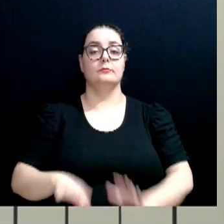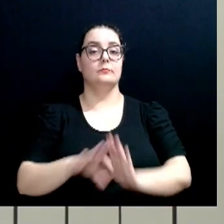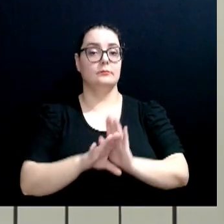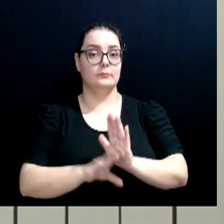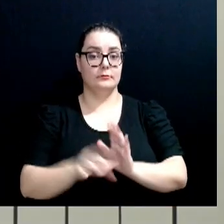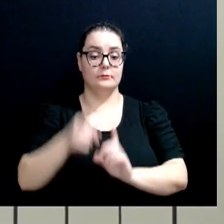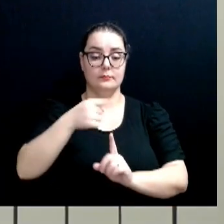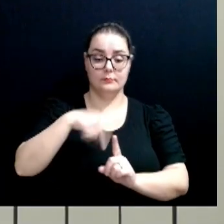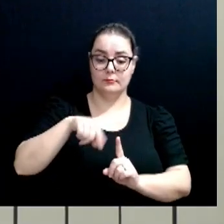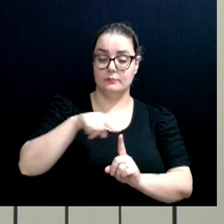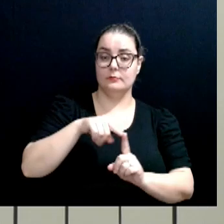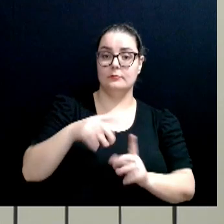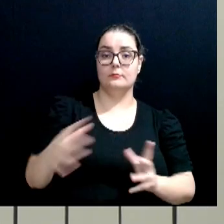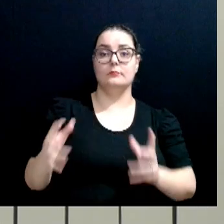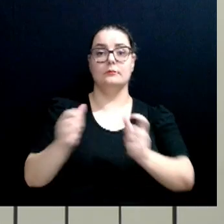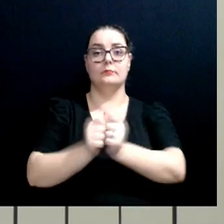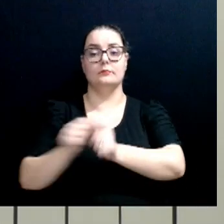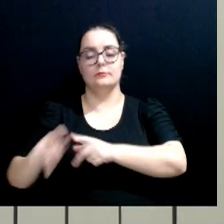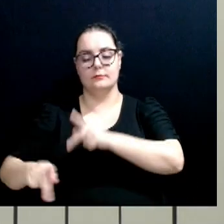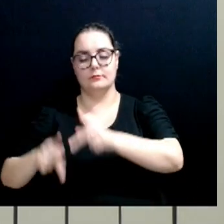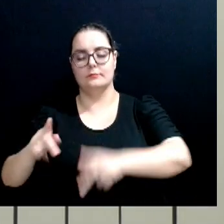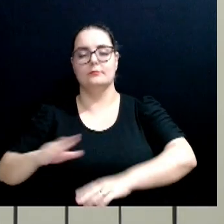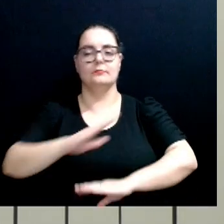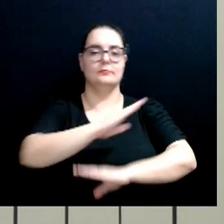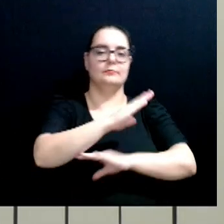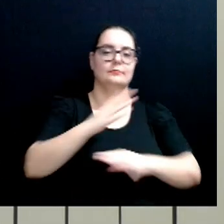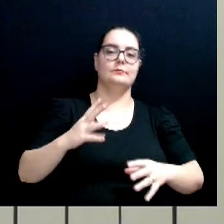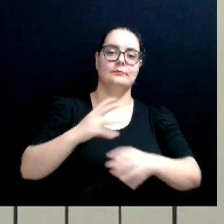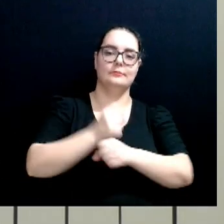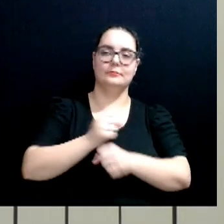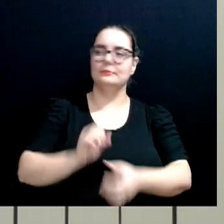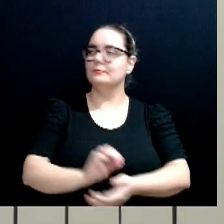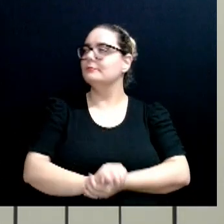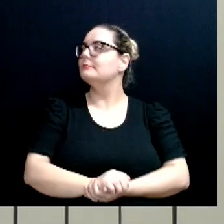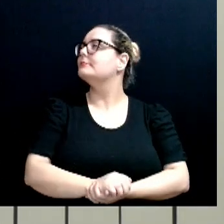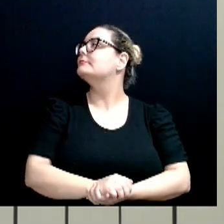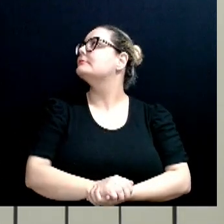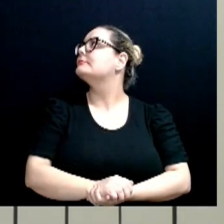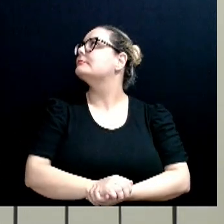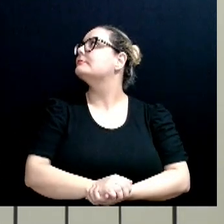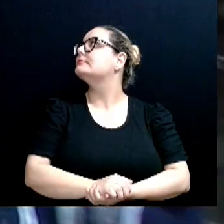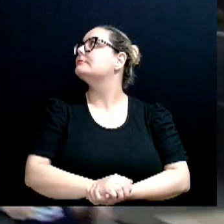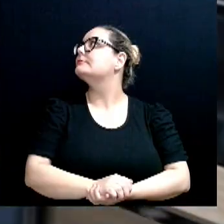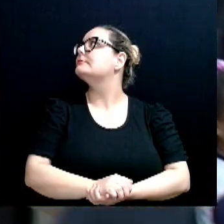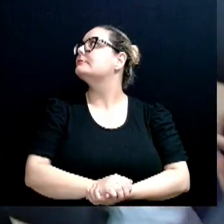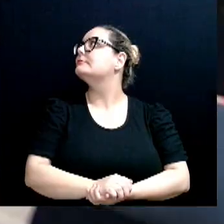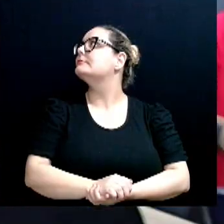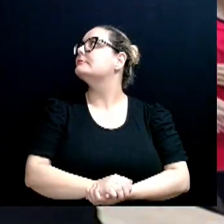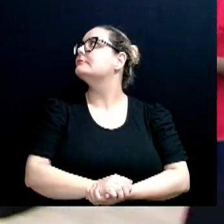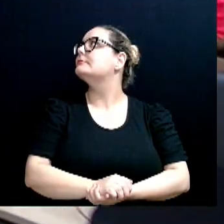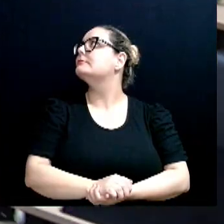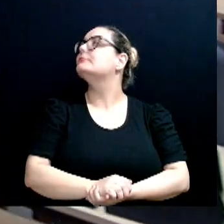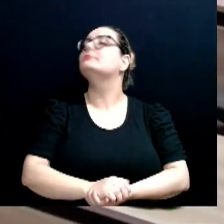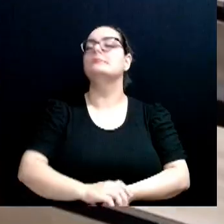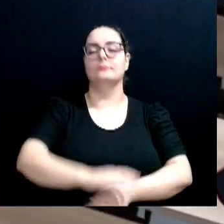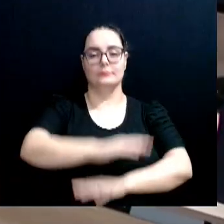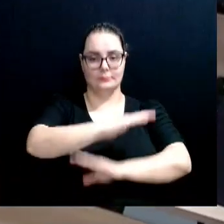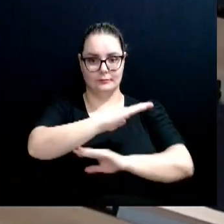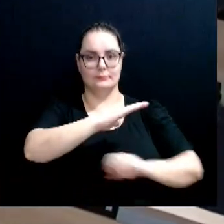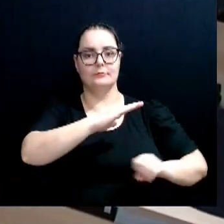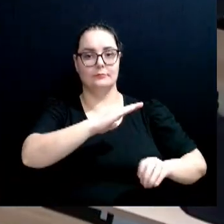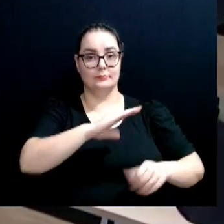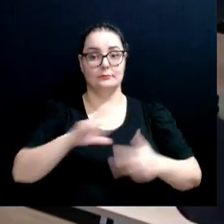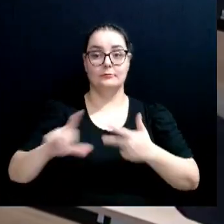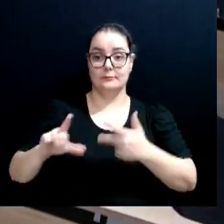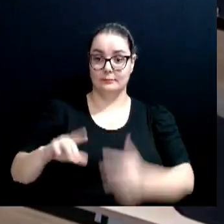aproximar a população do Poder Legislativo. O Câmara Educa do Legislativo de